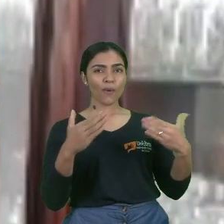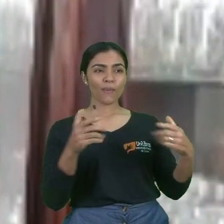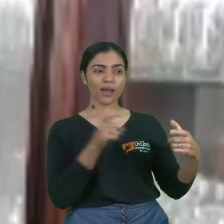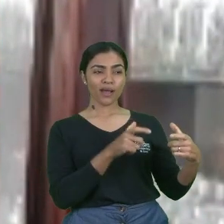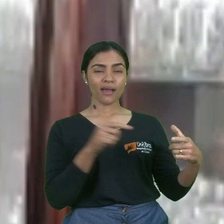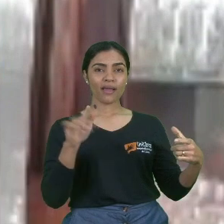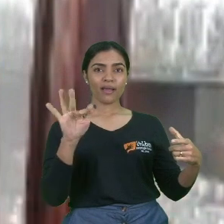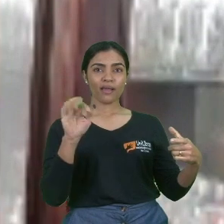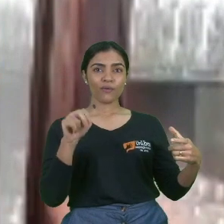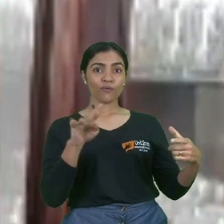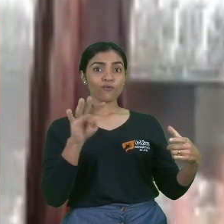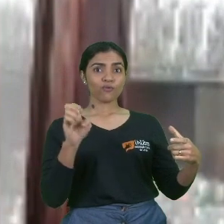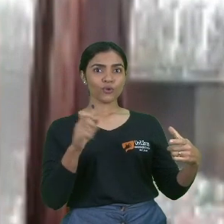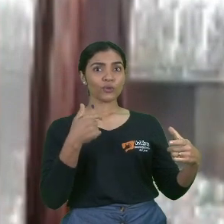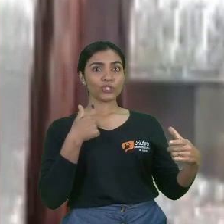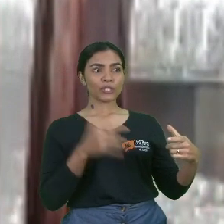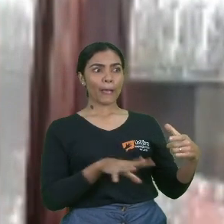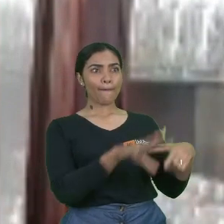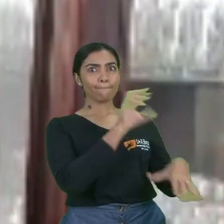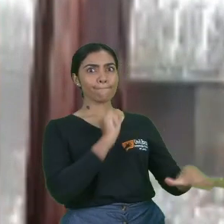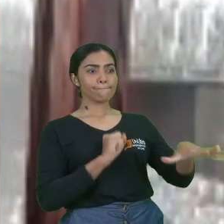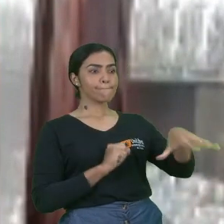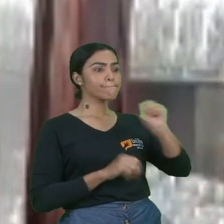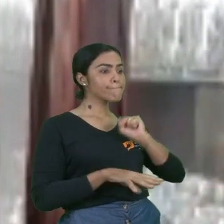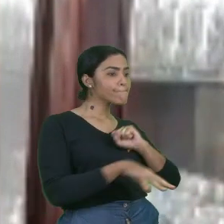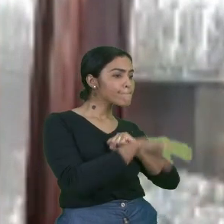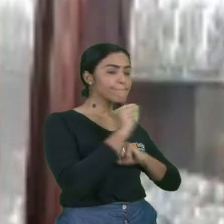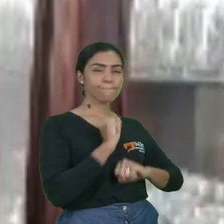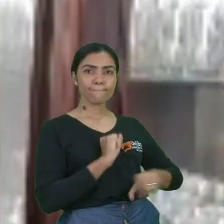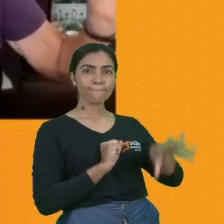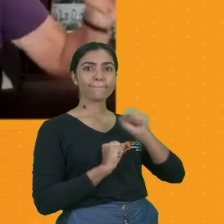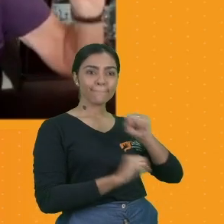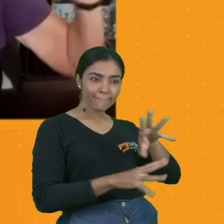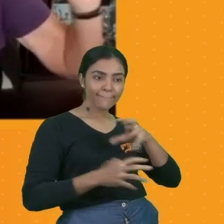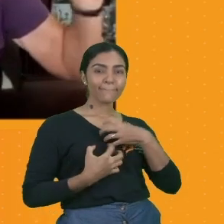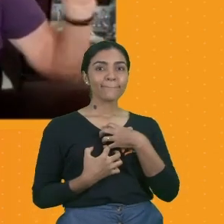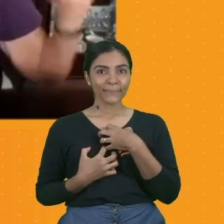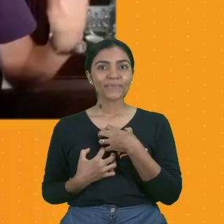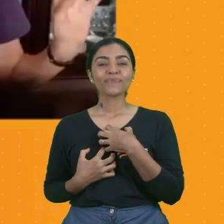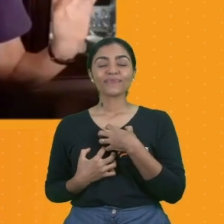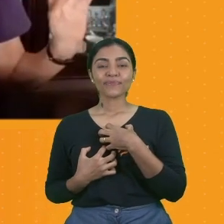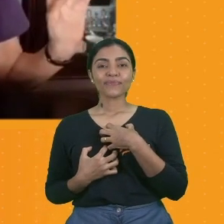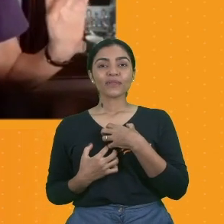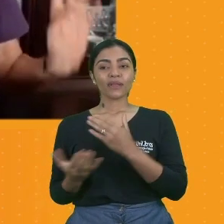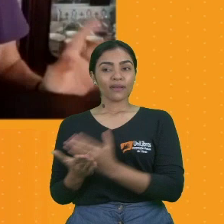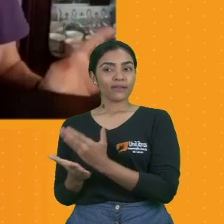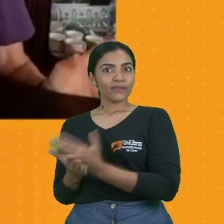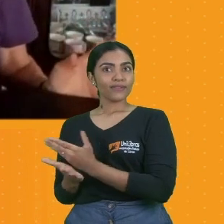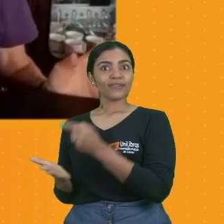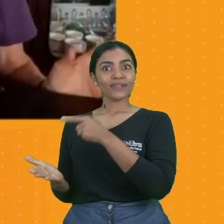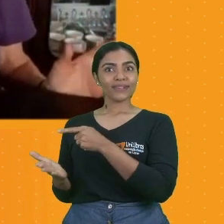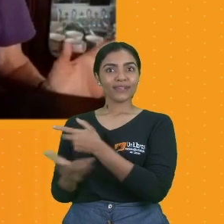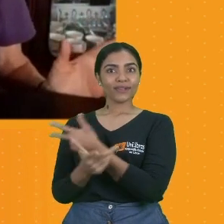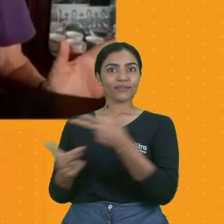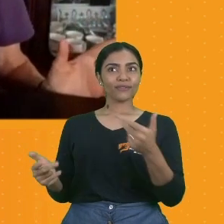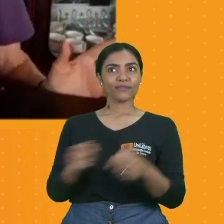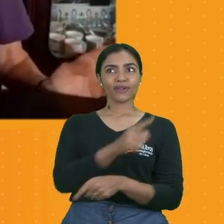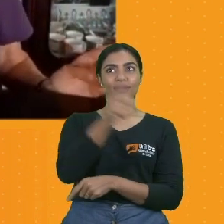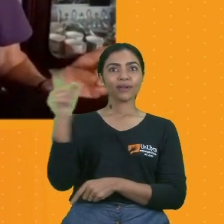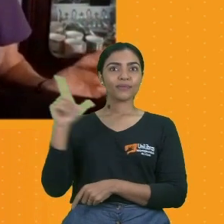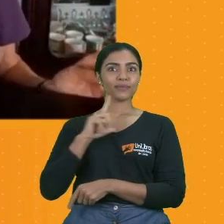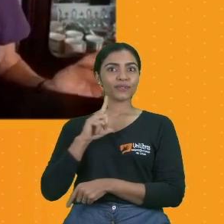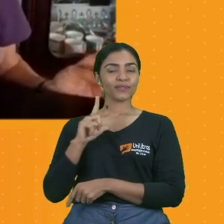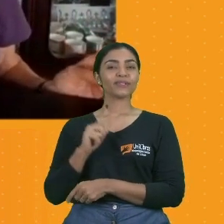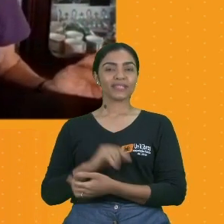agora quem quiser saber o que deu adorei que esteja indo livrinho É muita gente tem por aí o livro O que conta com o